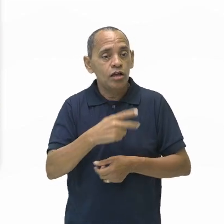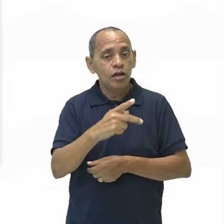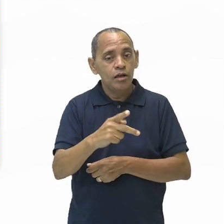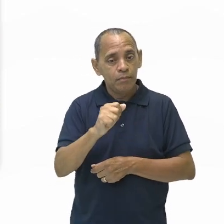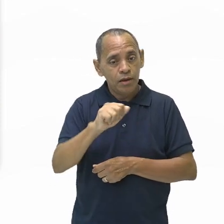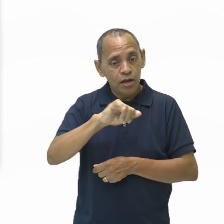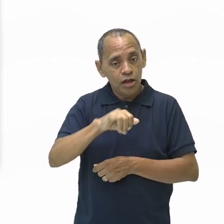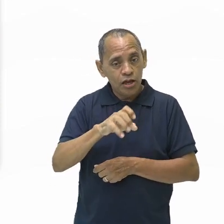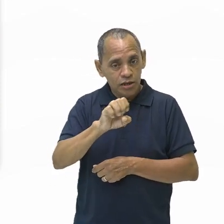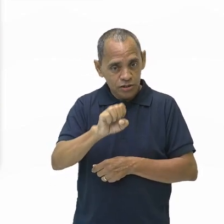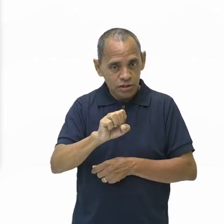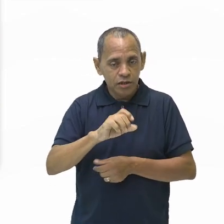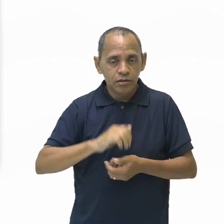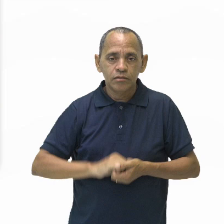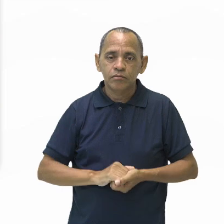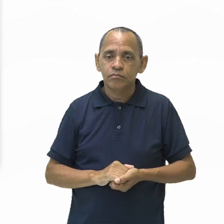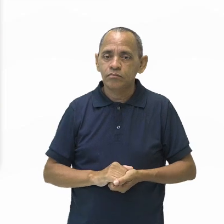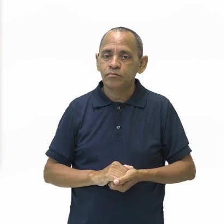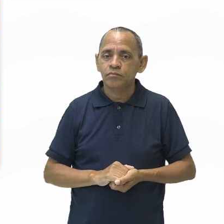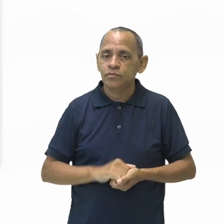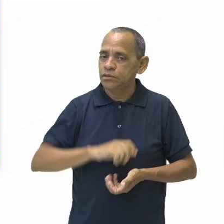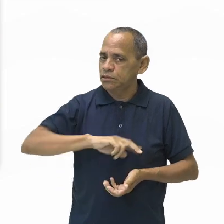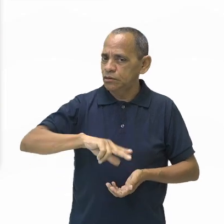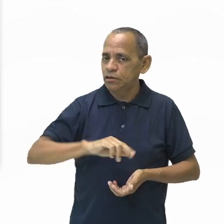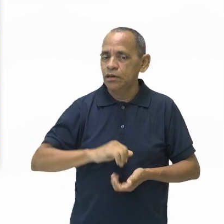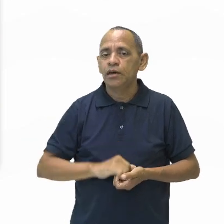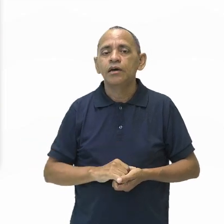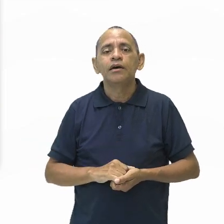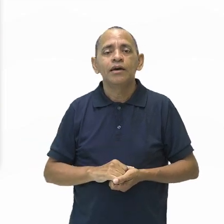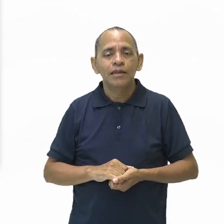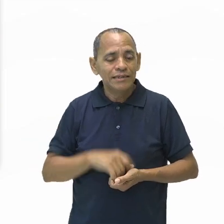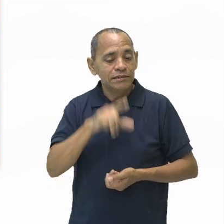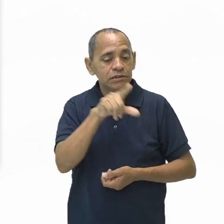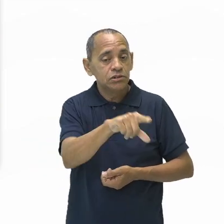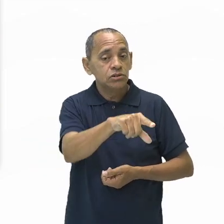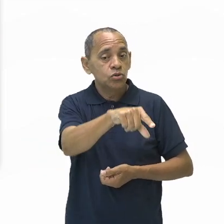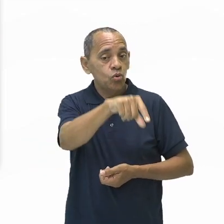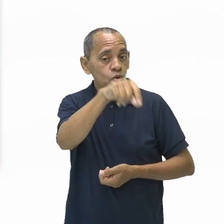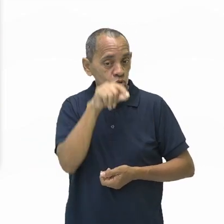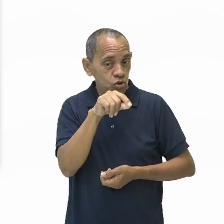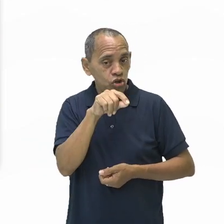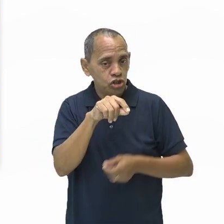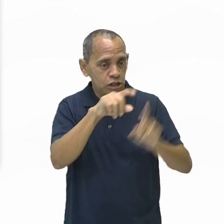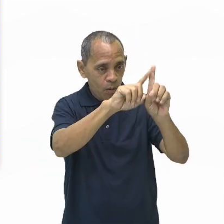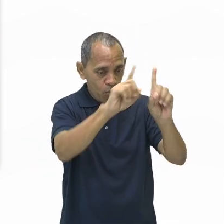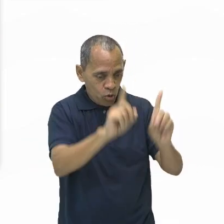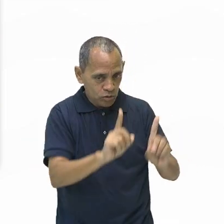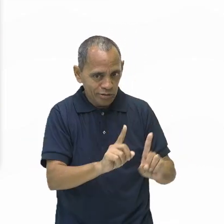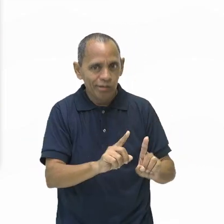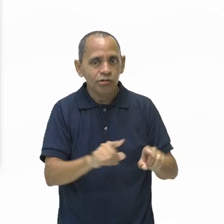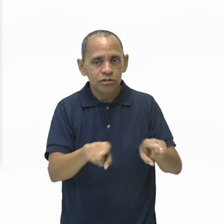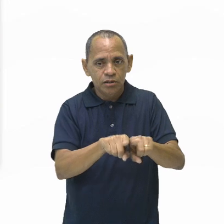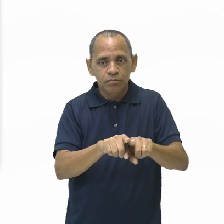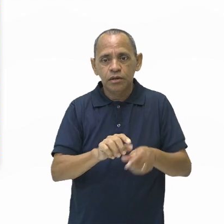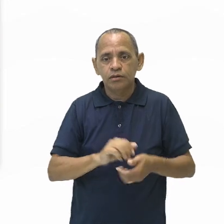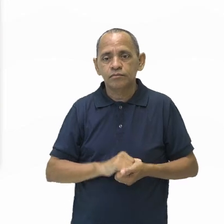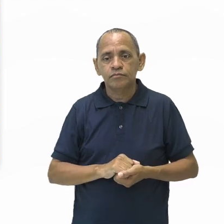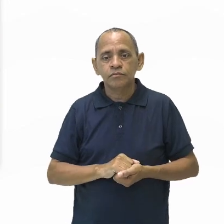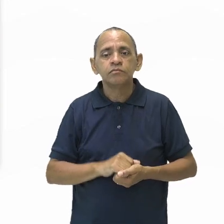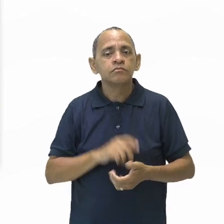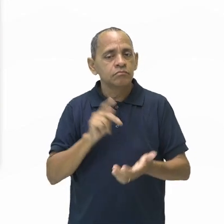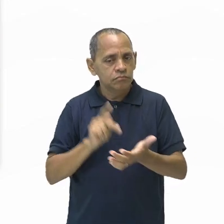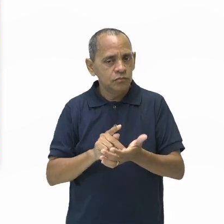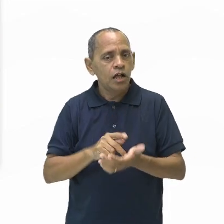entre a tribo para fazer essa função. Não, tá bom? Então ela era a escolhida por uma divindade, vamos colocar assim. E mesmo ela sabendo